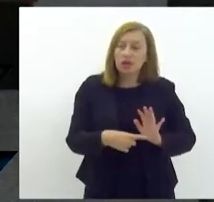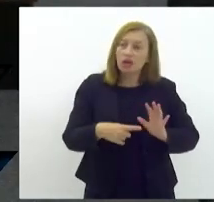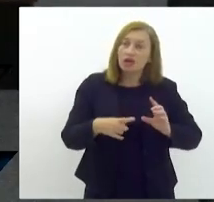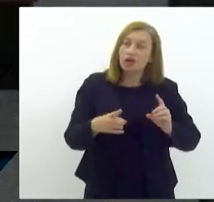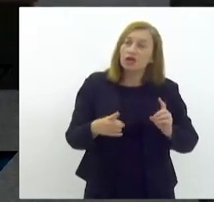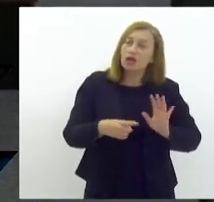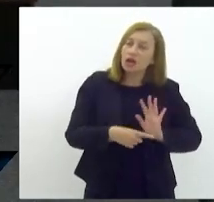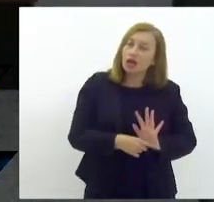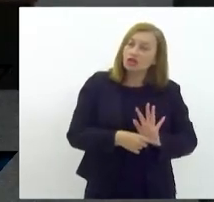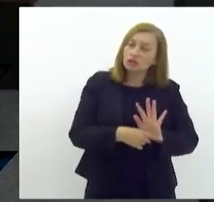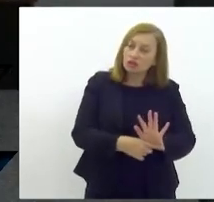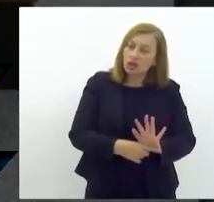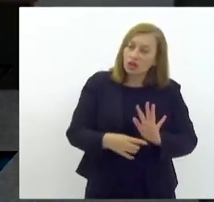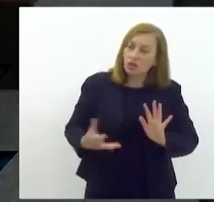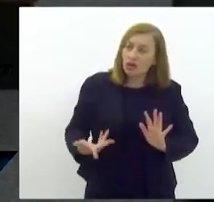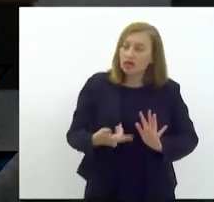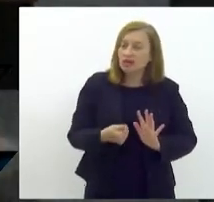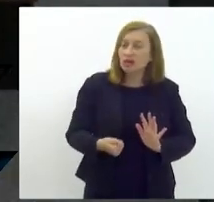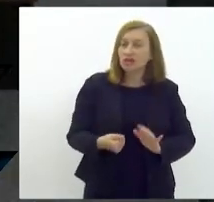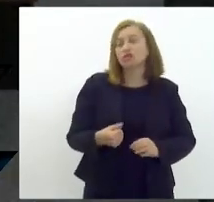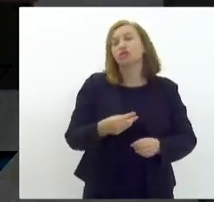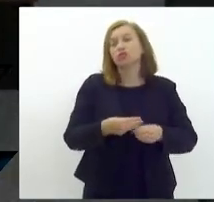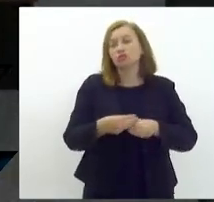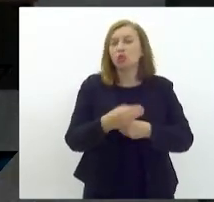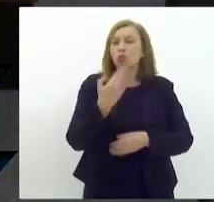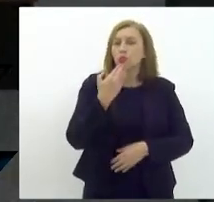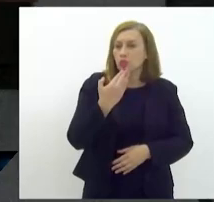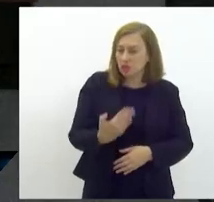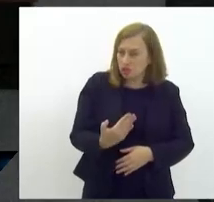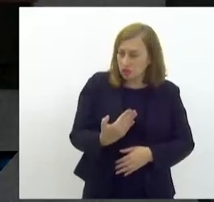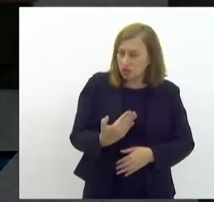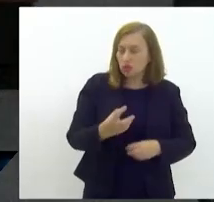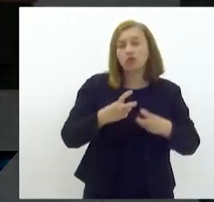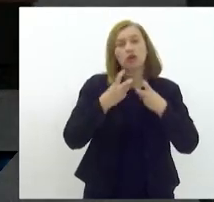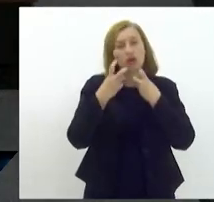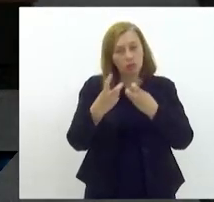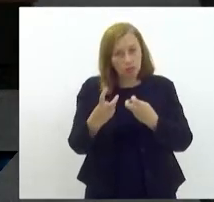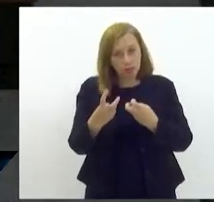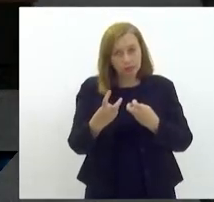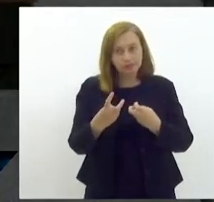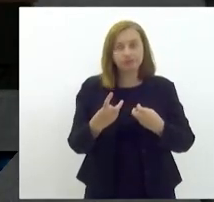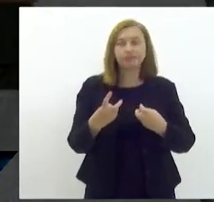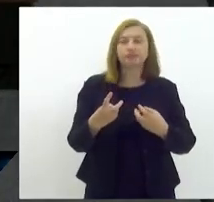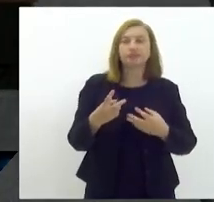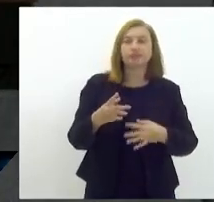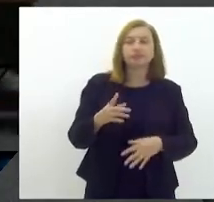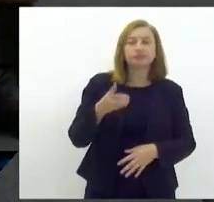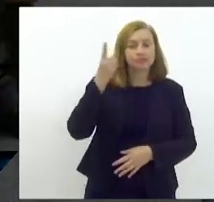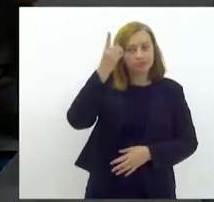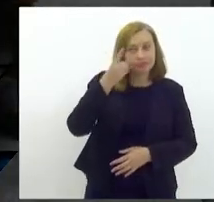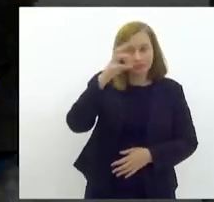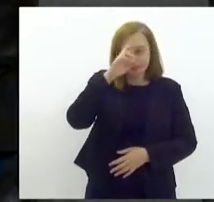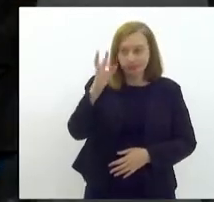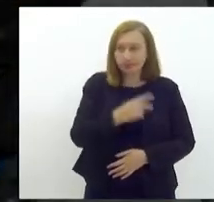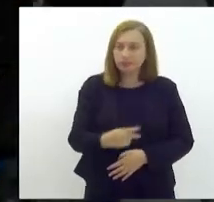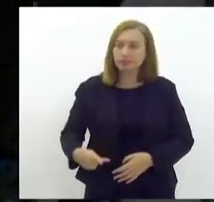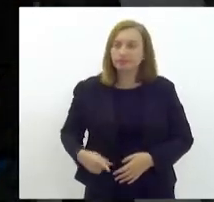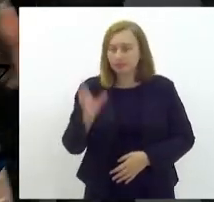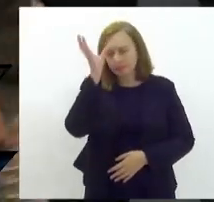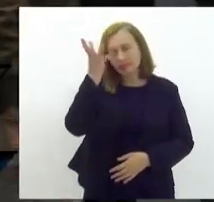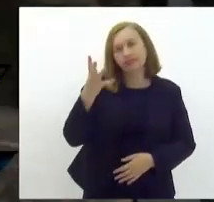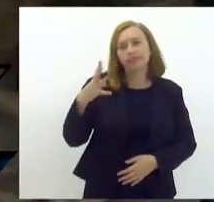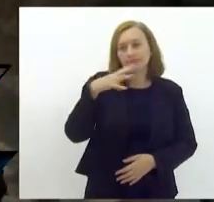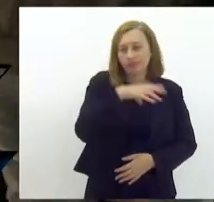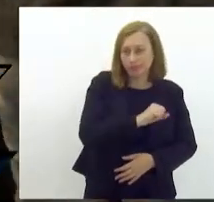esses pequenos municípios então fica aqui um pedido um clamor desse Parlamento Presidente para que possamos resolver o